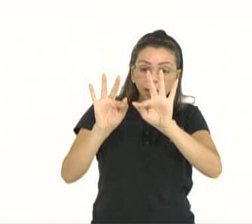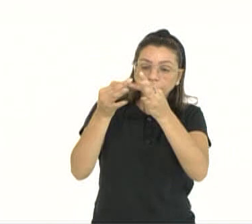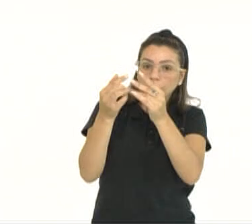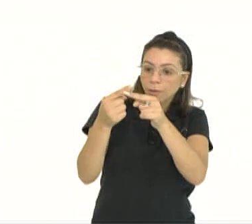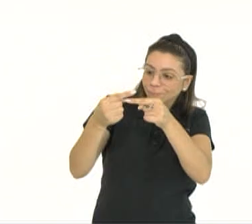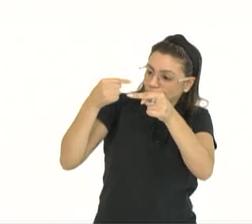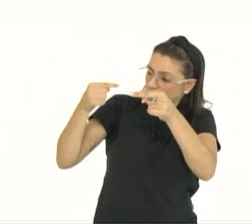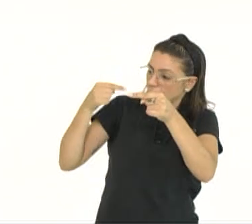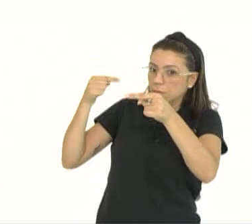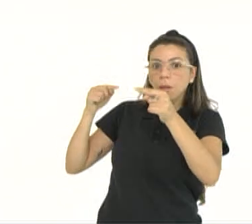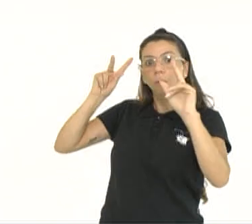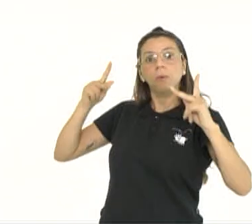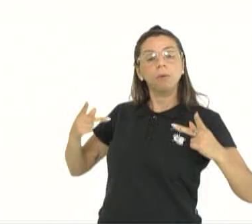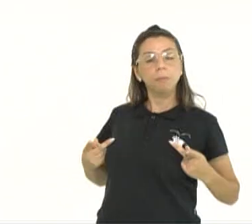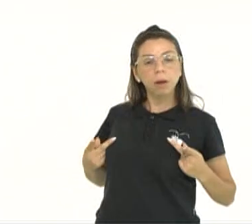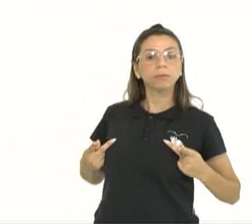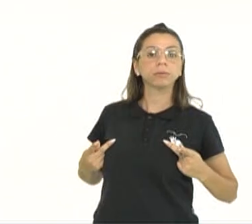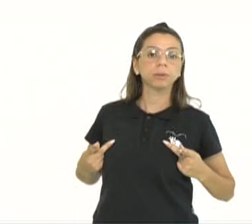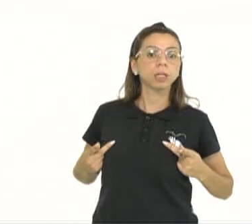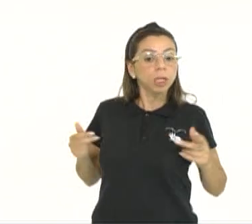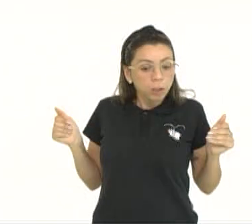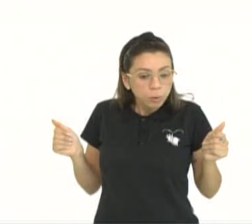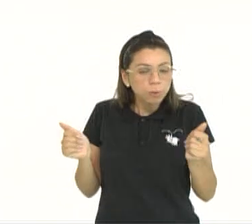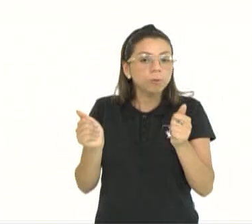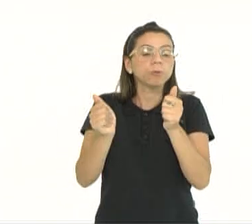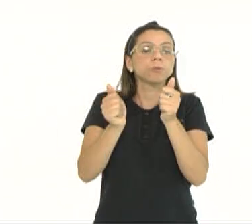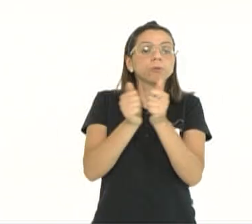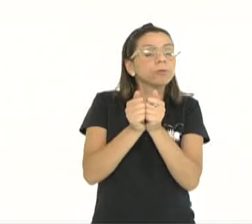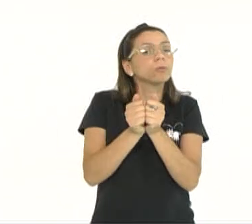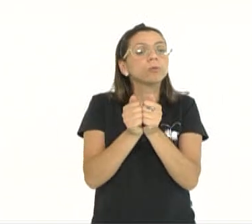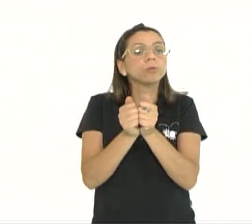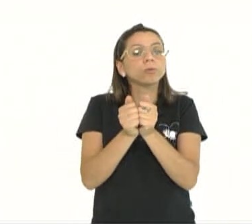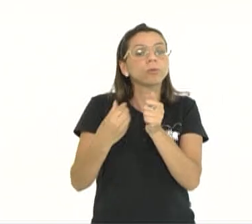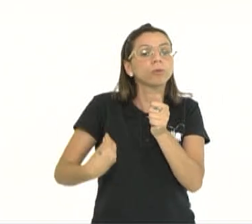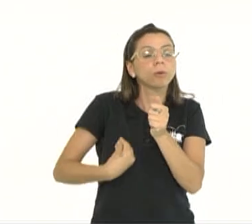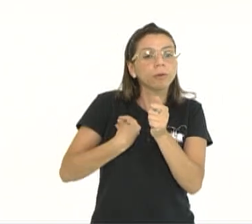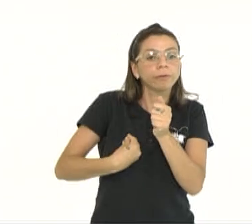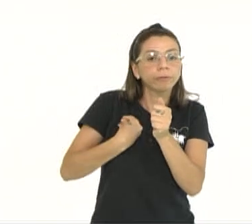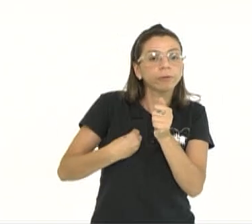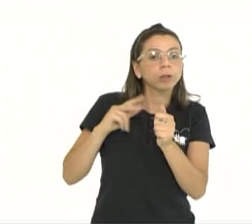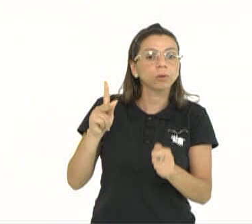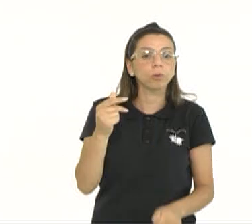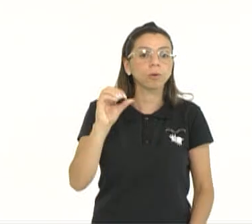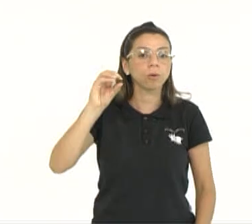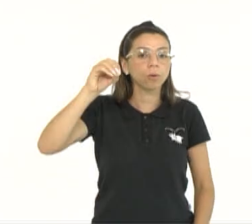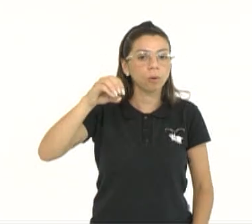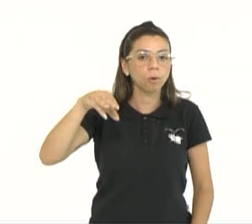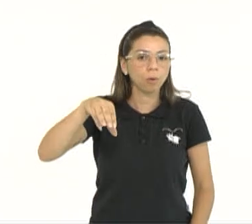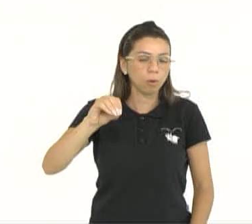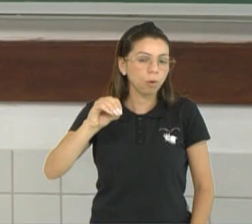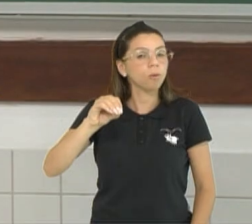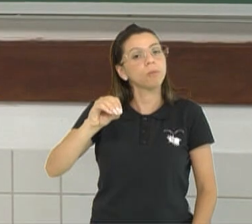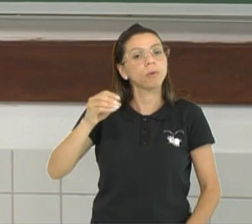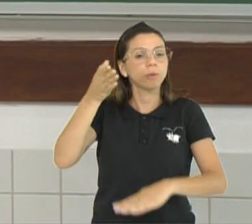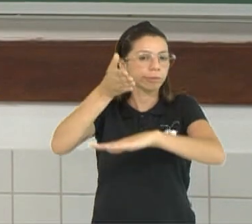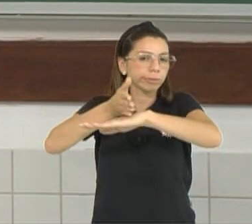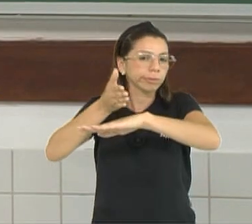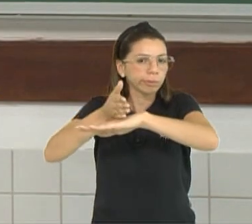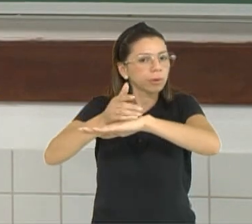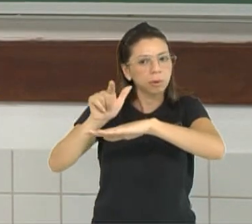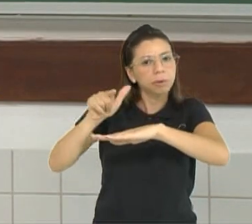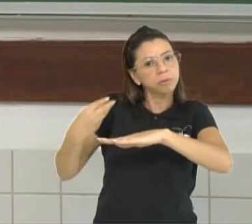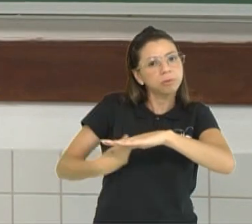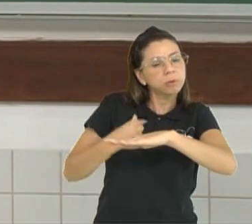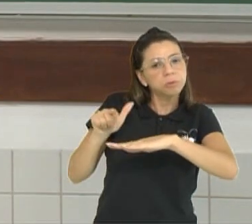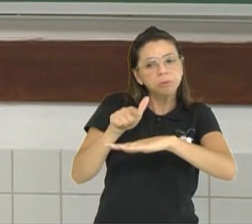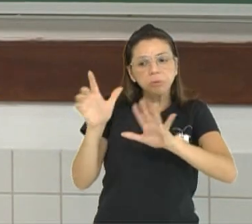humana e ele coexistiu com o Homo sapiens sapiens. Então, junto com o Homo sapiens sapiens, existiu uma outra